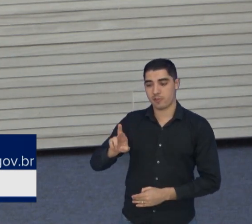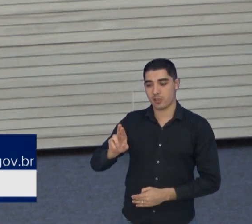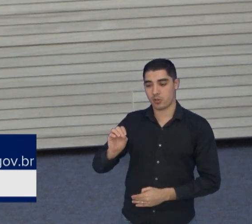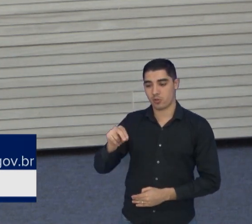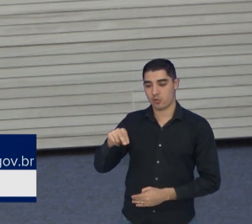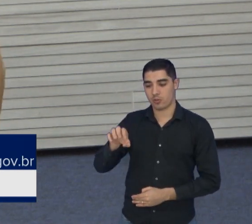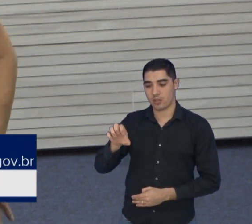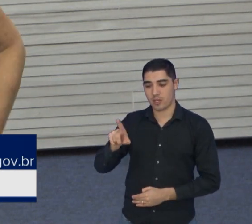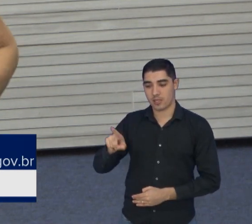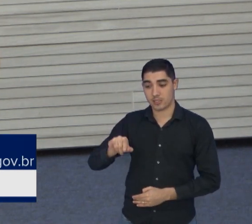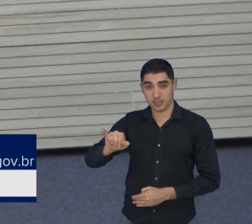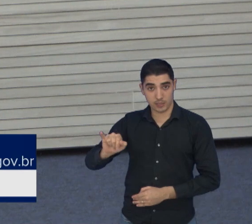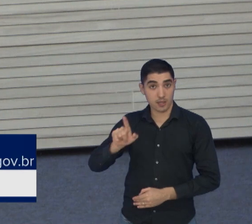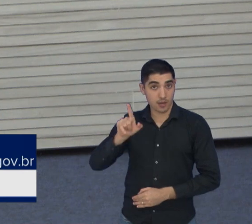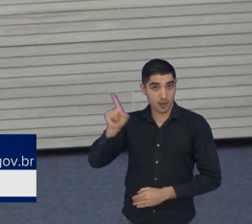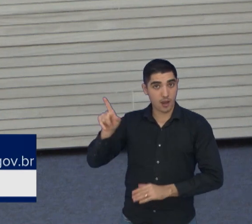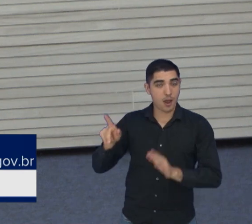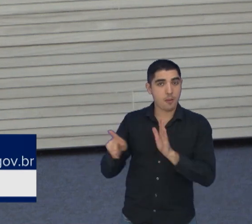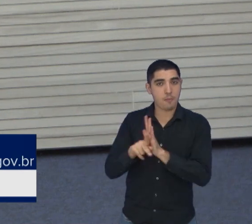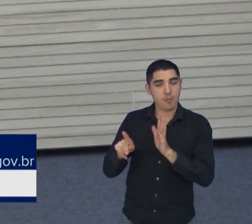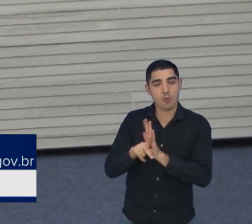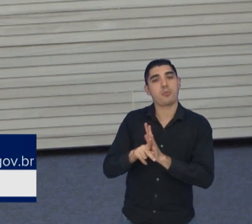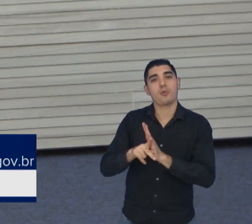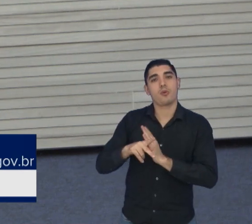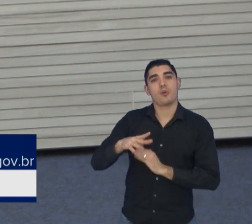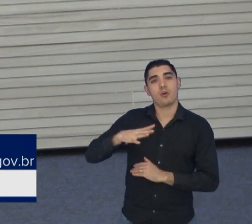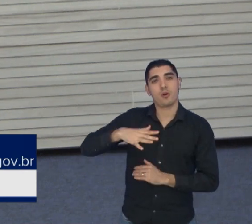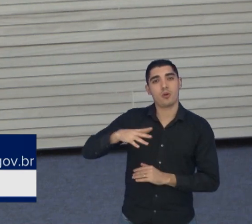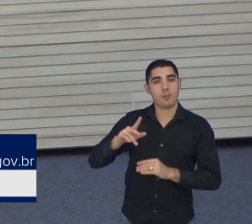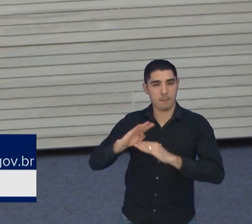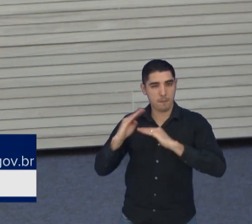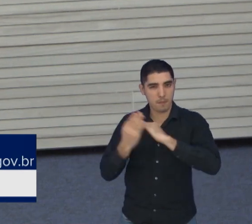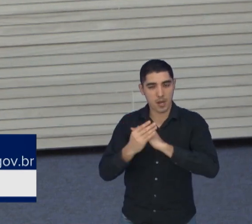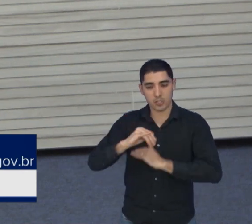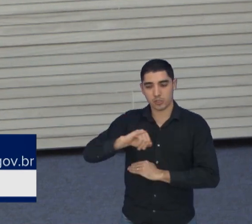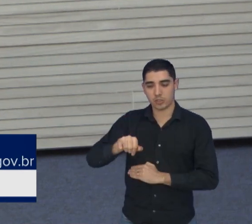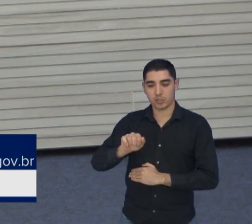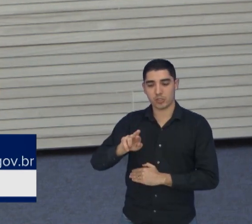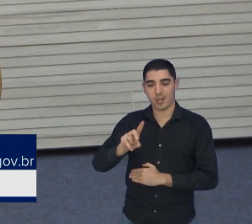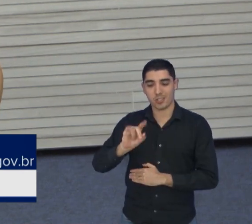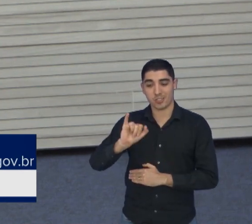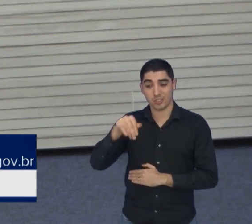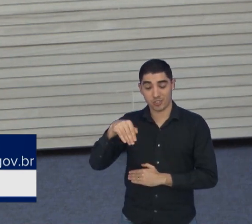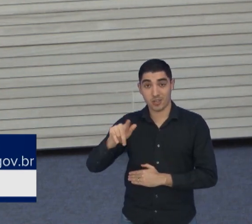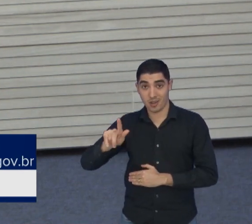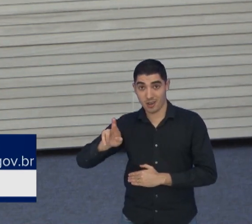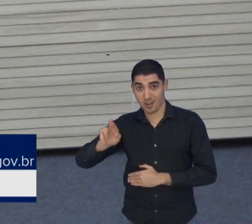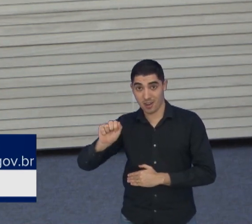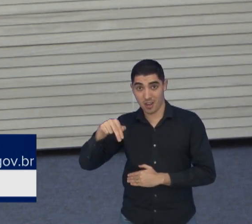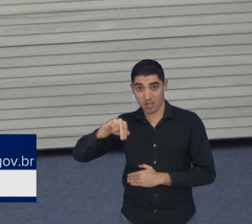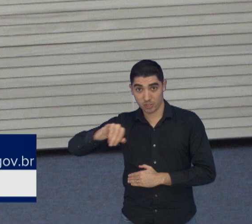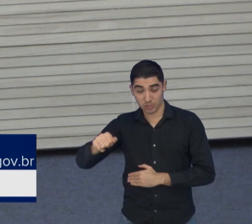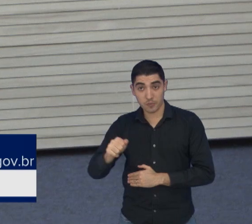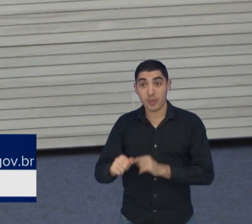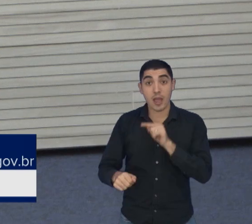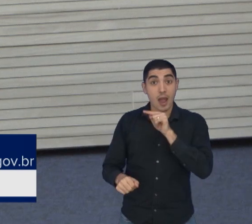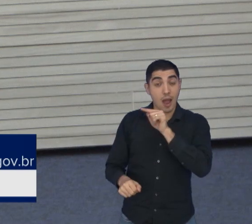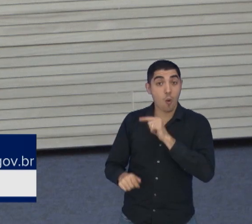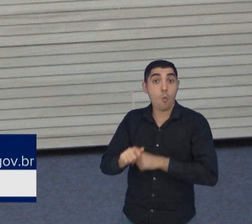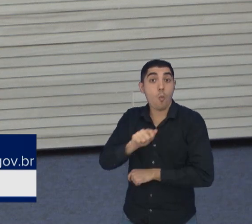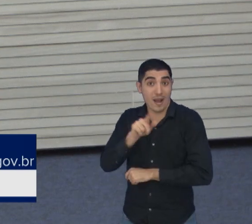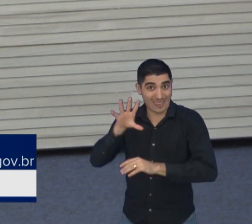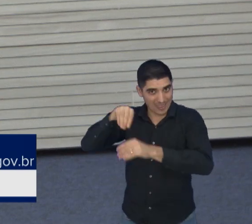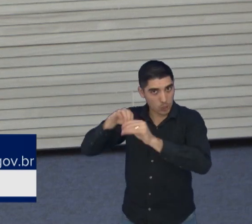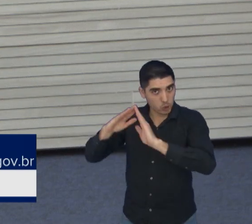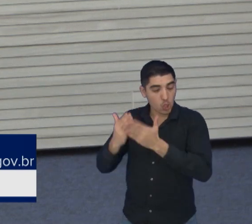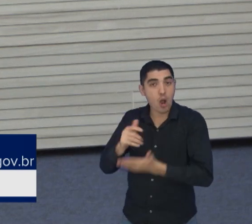da Granja. Ele recebeu uma ameaça de morte pelo aluno e ele chamou a polícia, fez o